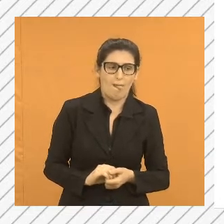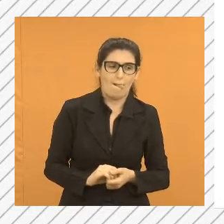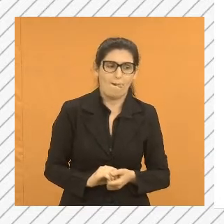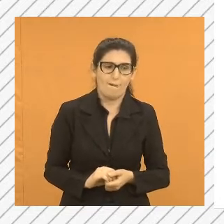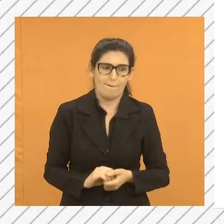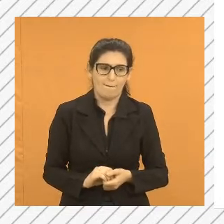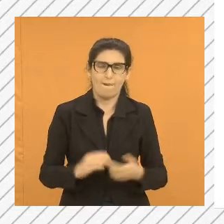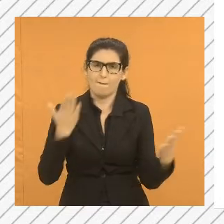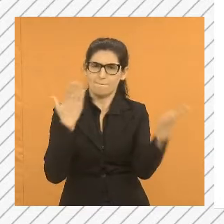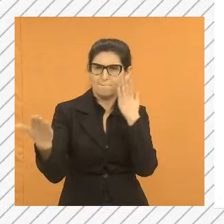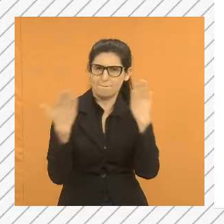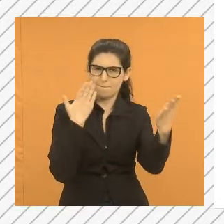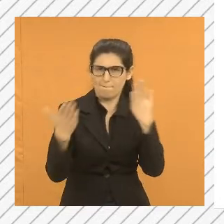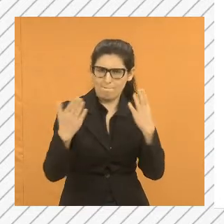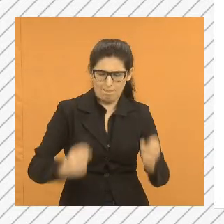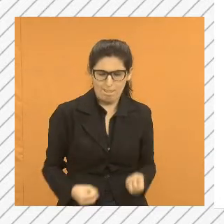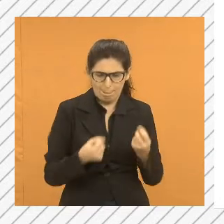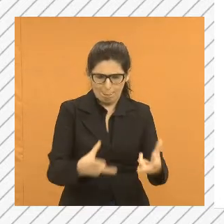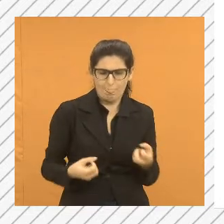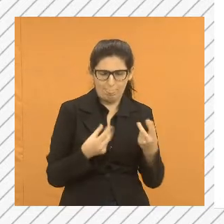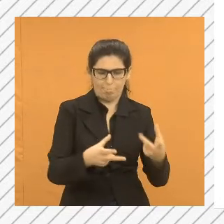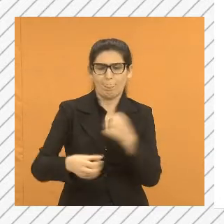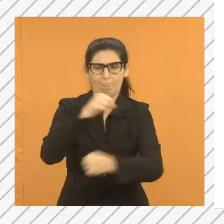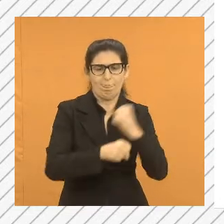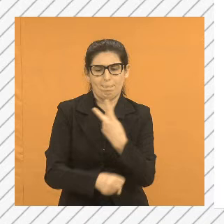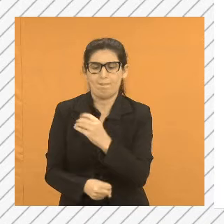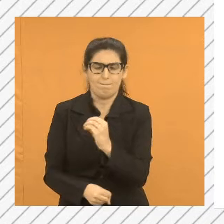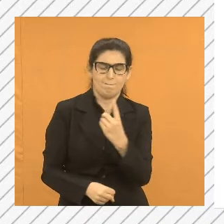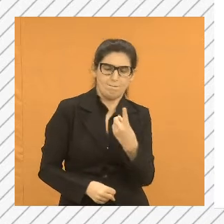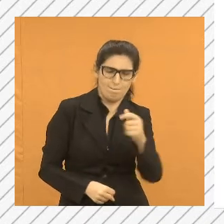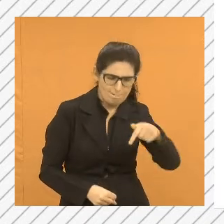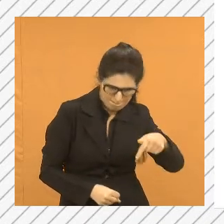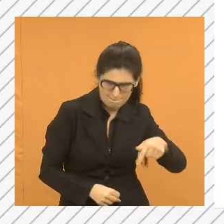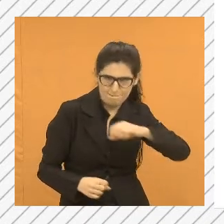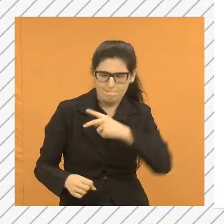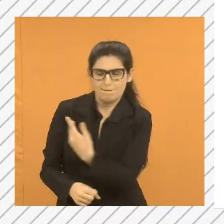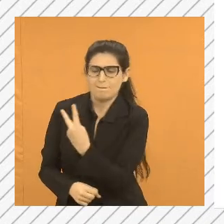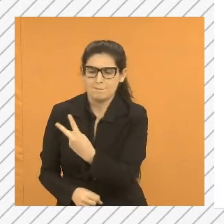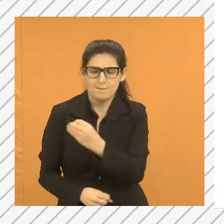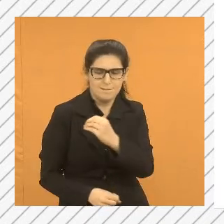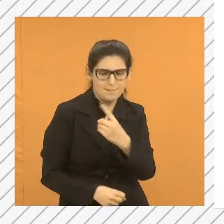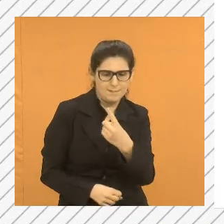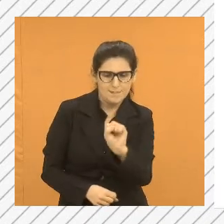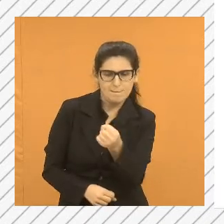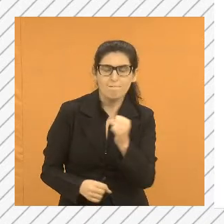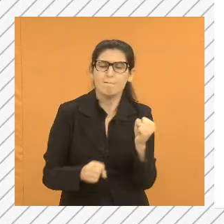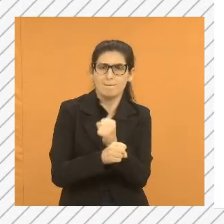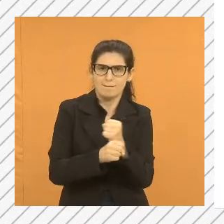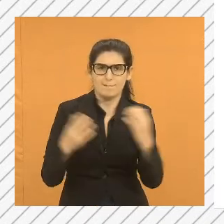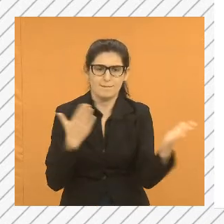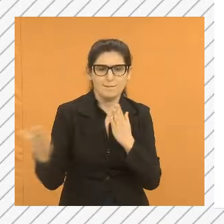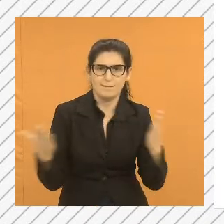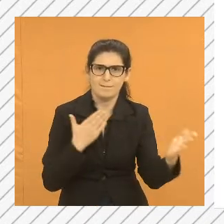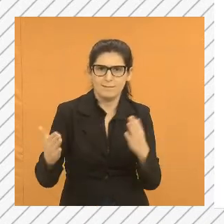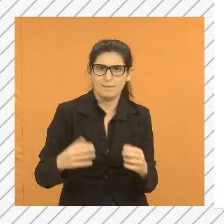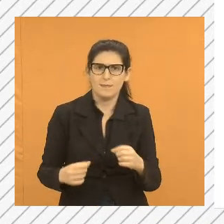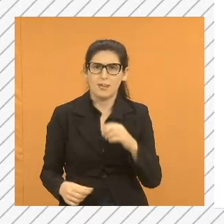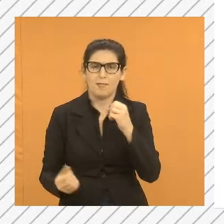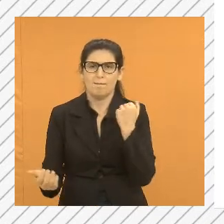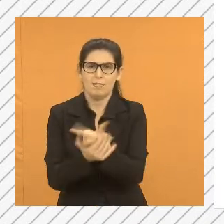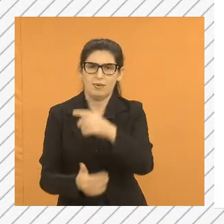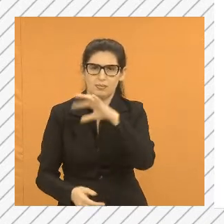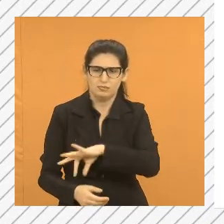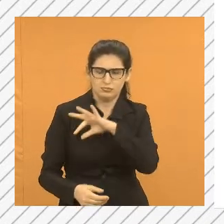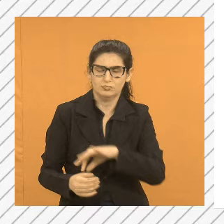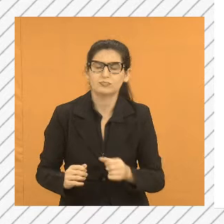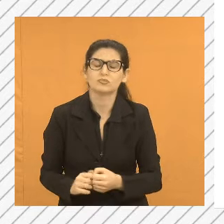Aqui um comparativo do que se gastou em 2017 e 2018 de pessoal em cargos sociais. Por exemplo, 16 milhões e